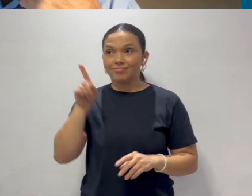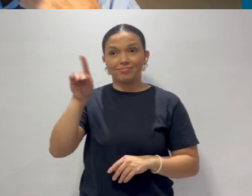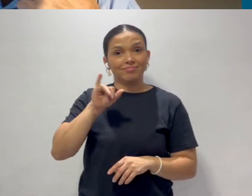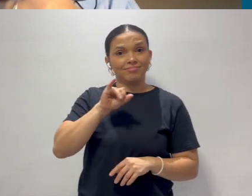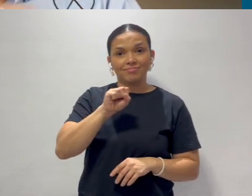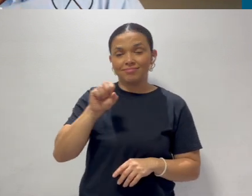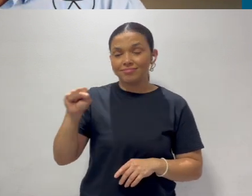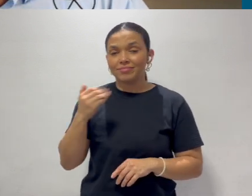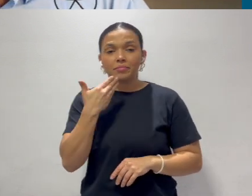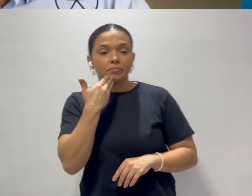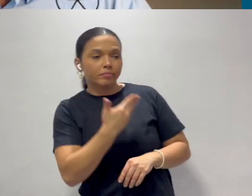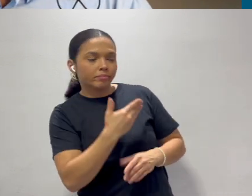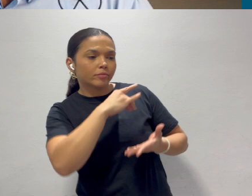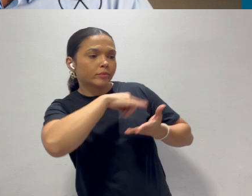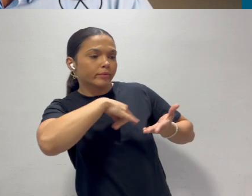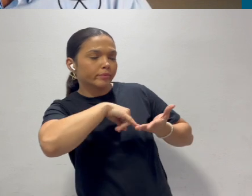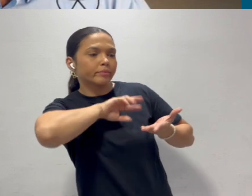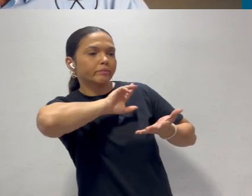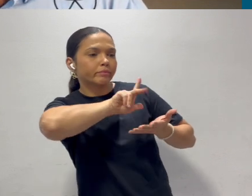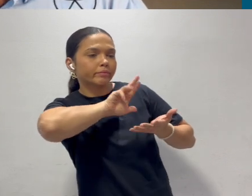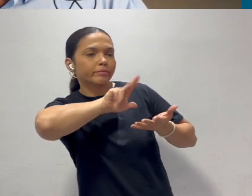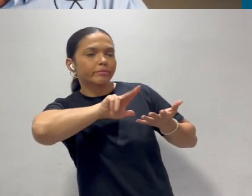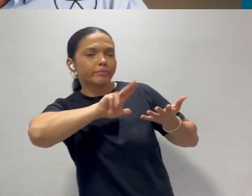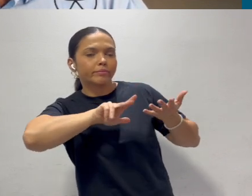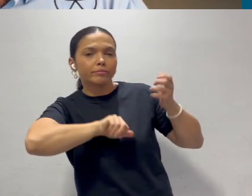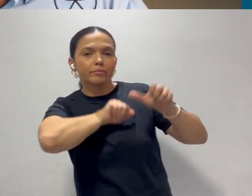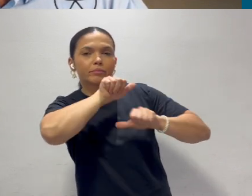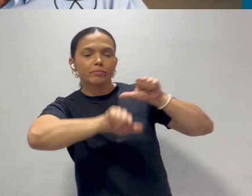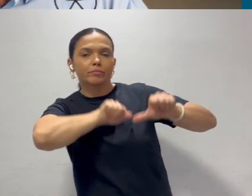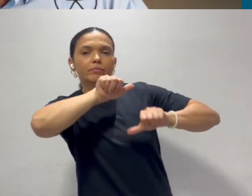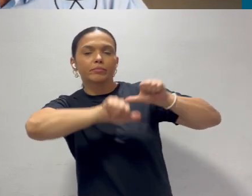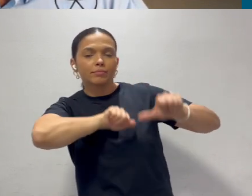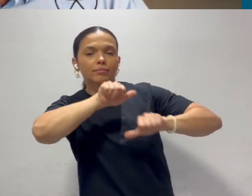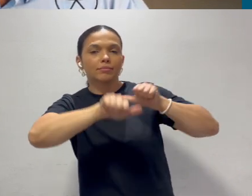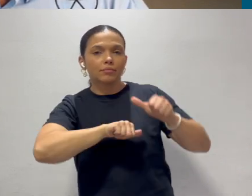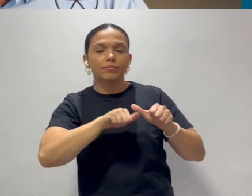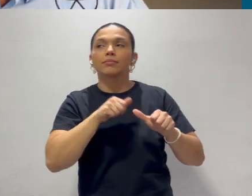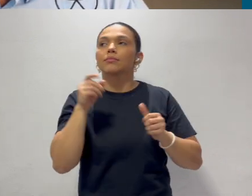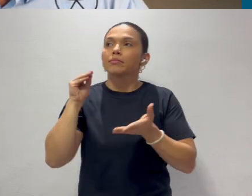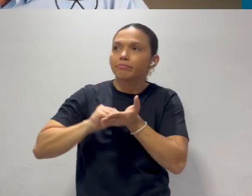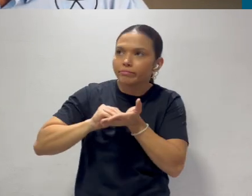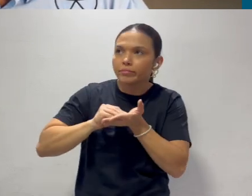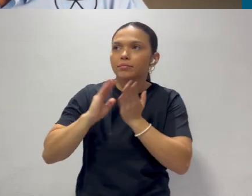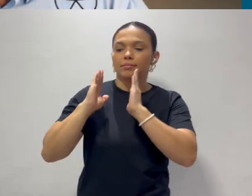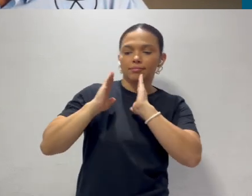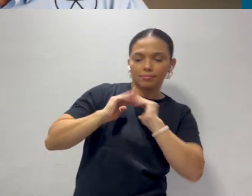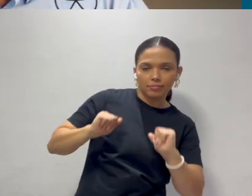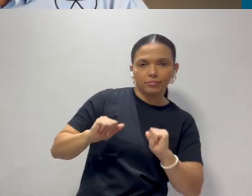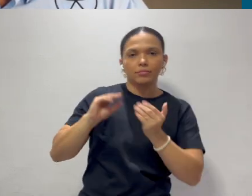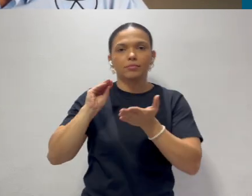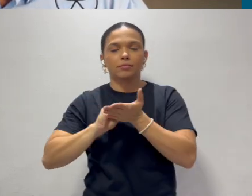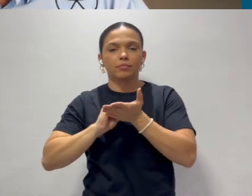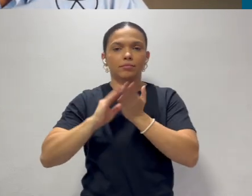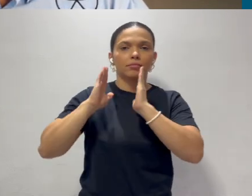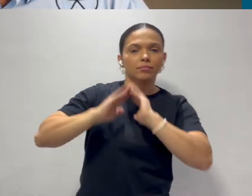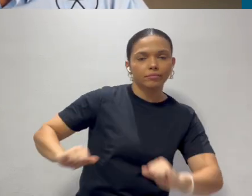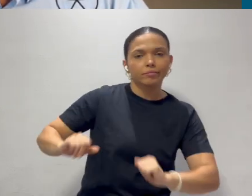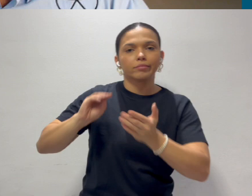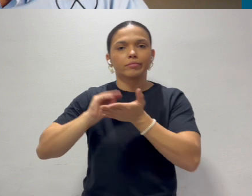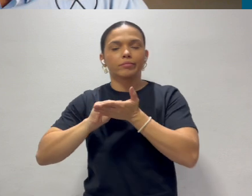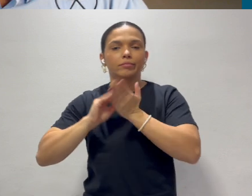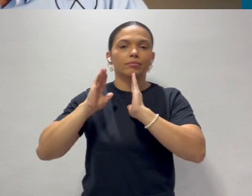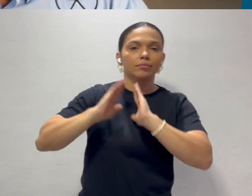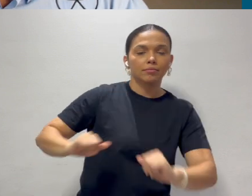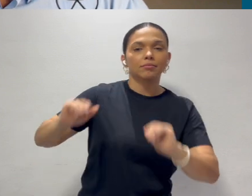vai te solicitar várias documentações. Não é aquela coisa, falta isso, eu apresento isso. Não,